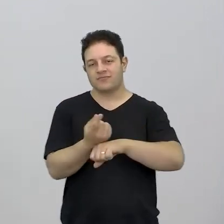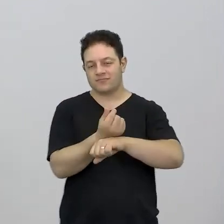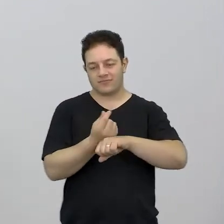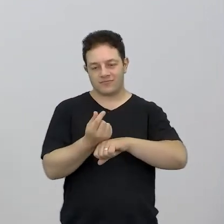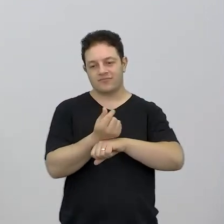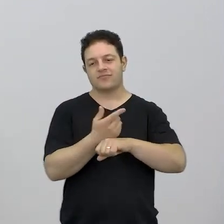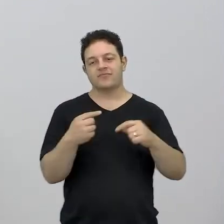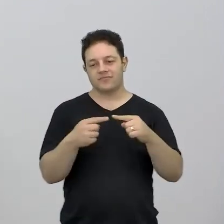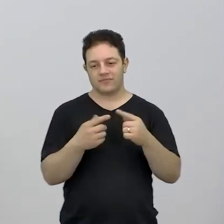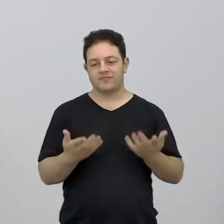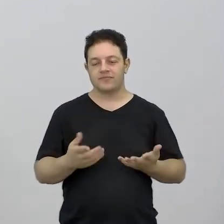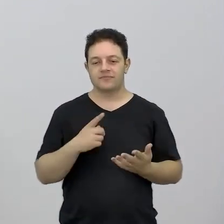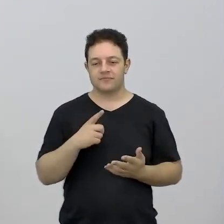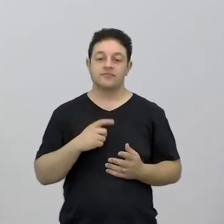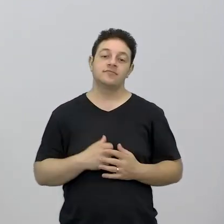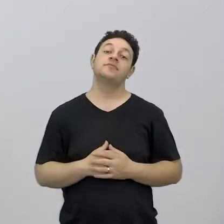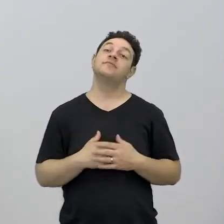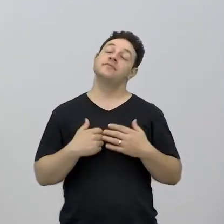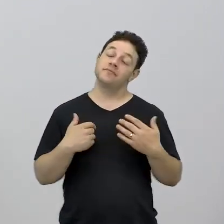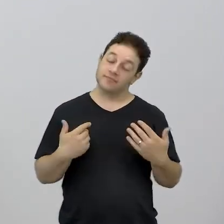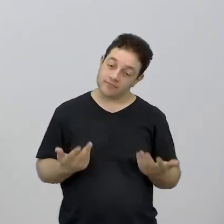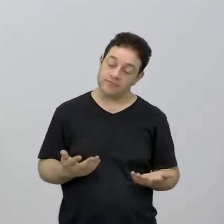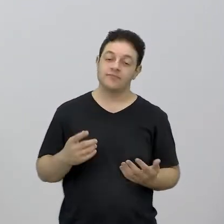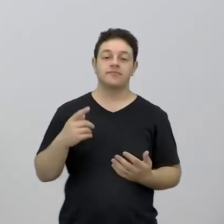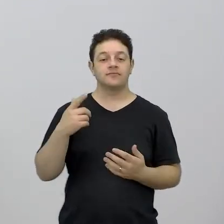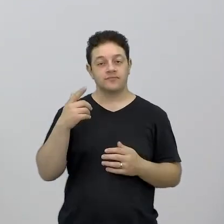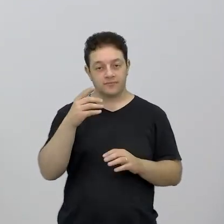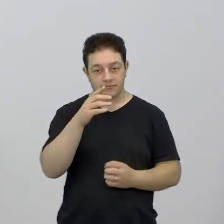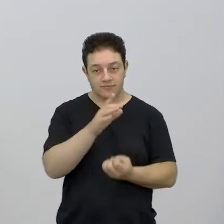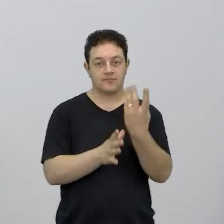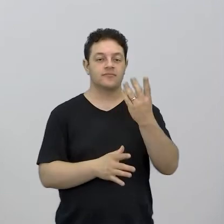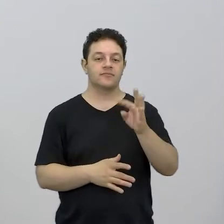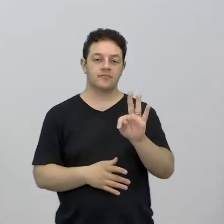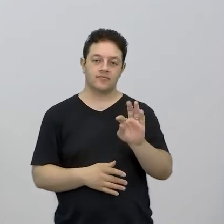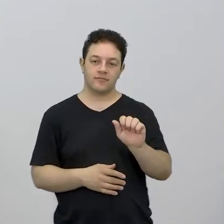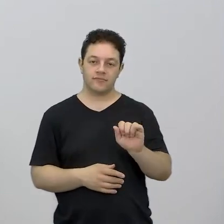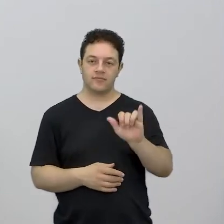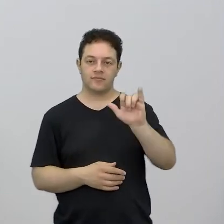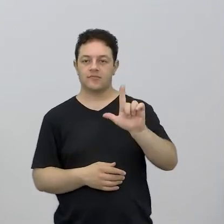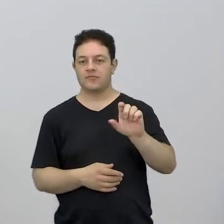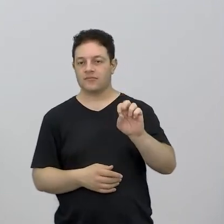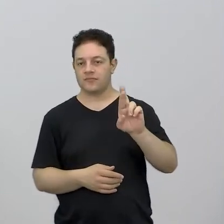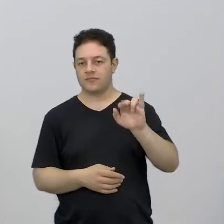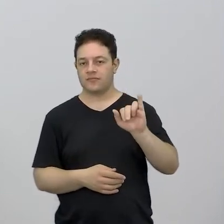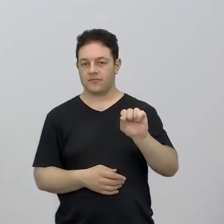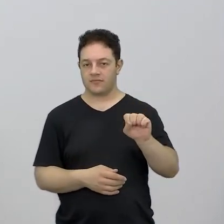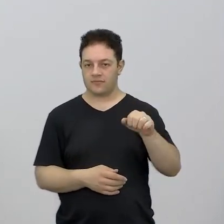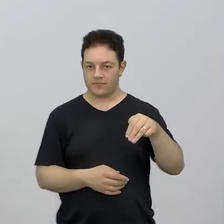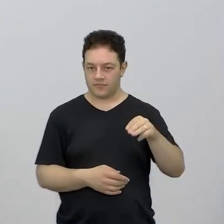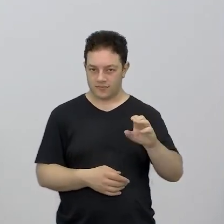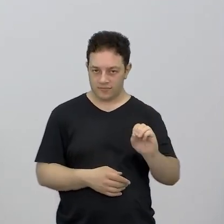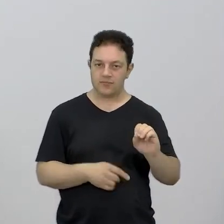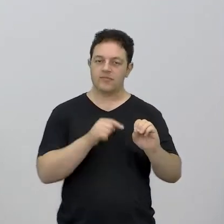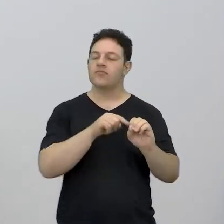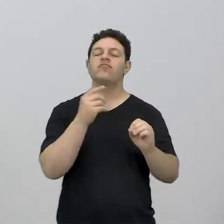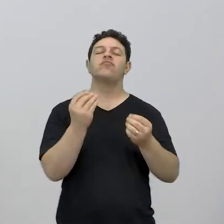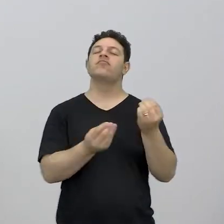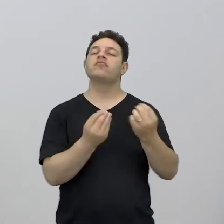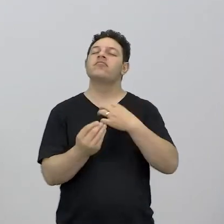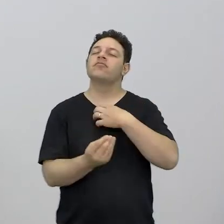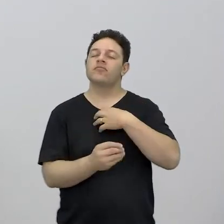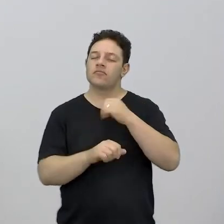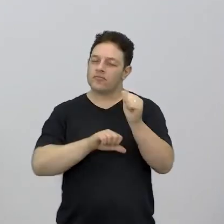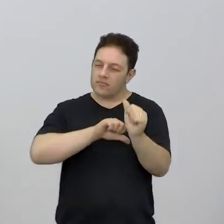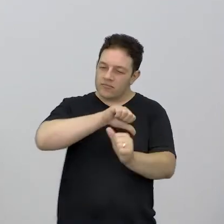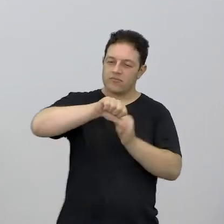atual. Então, é daí que vem o Taylorismo. O Taylorismo nós temos aí também uma produção que